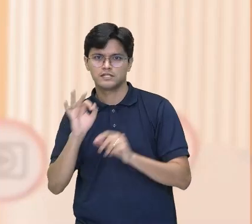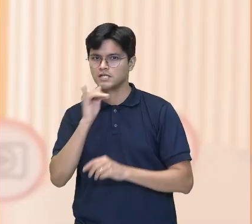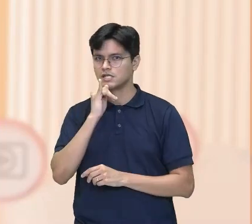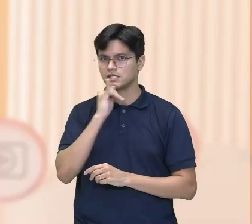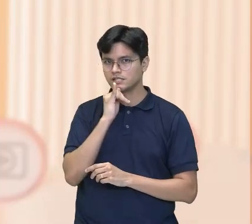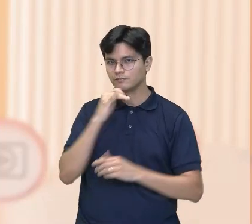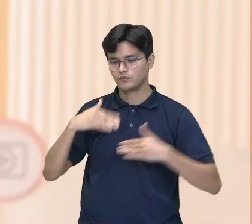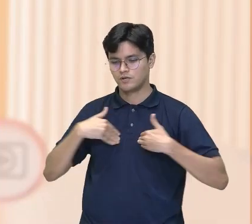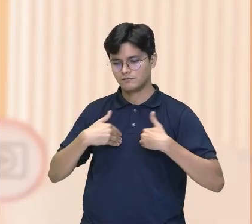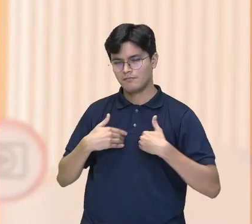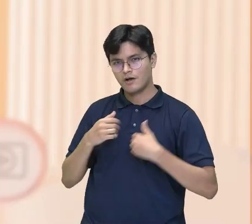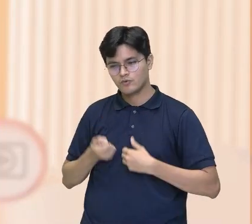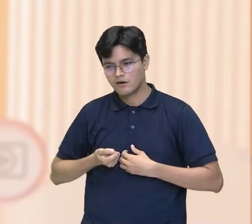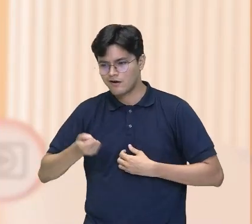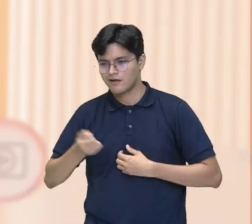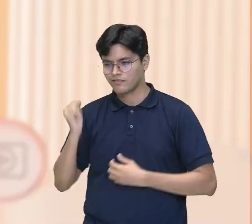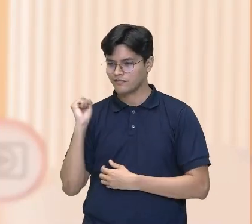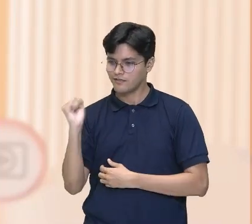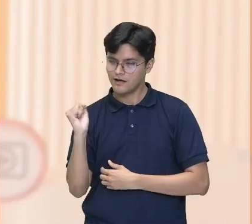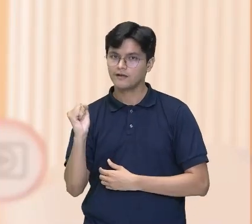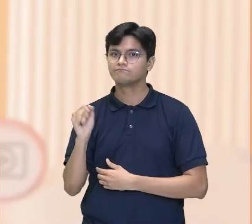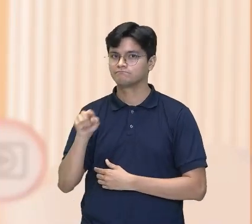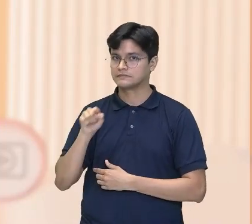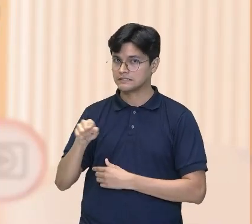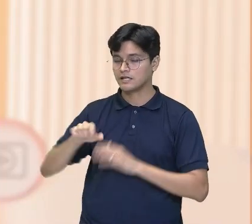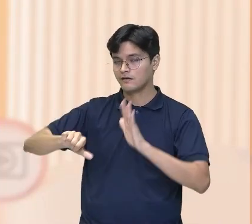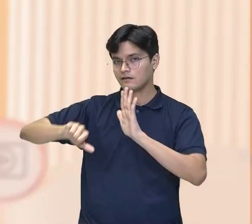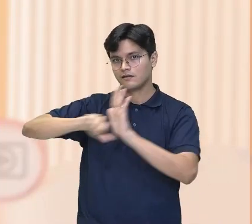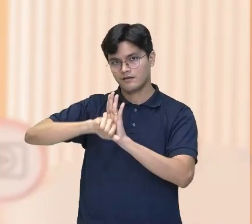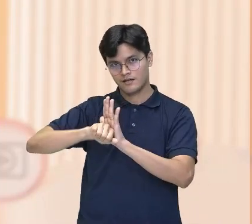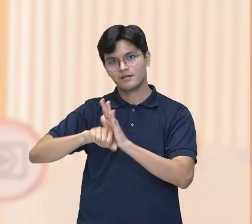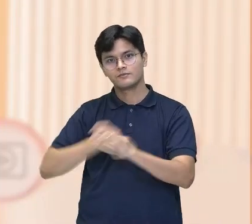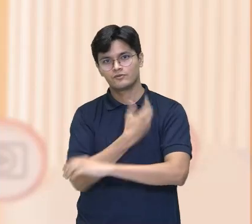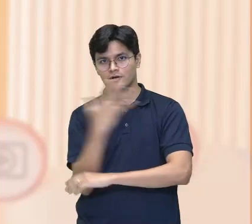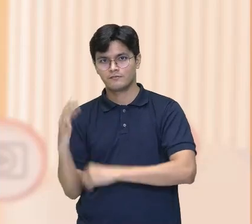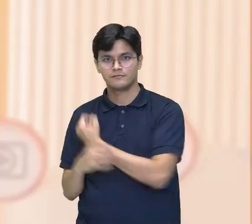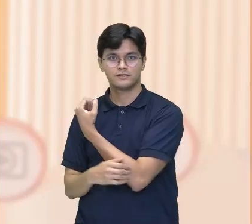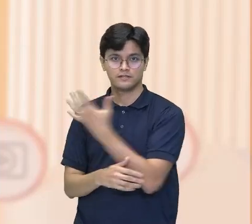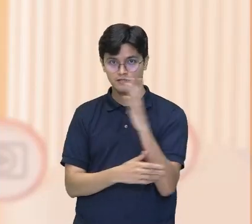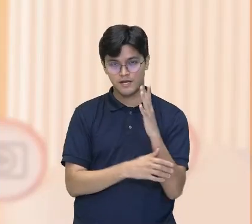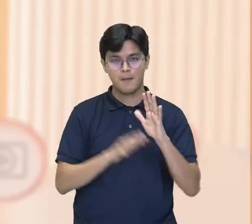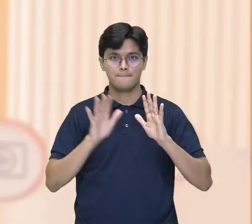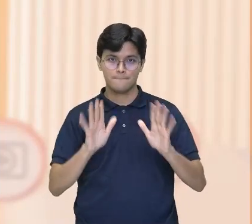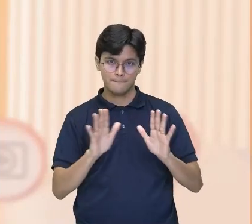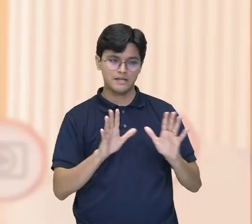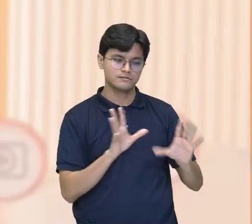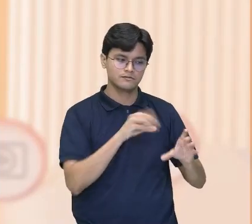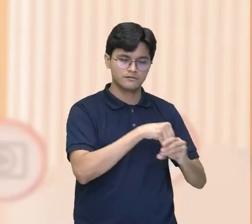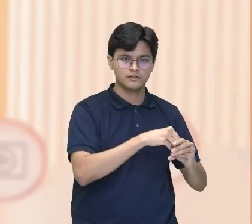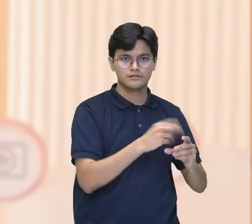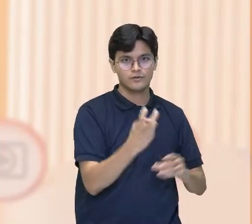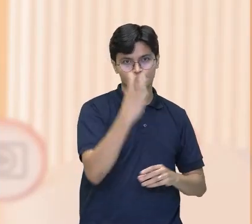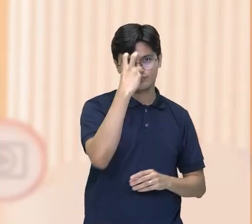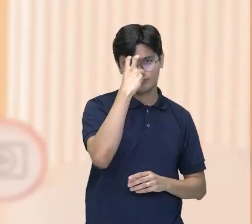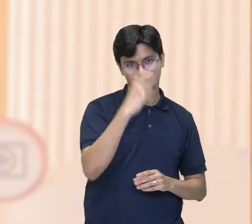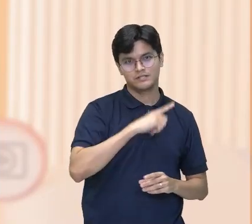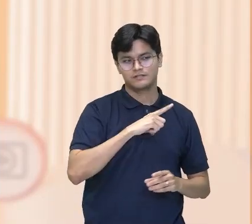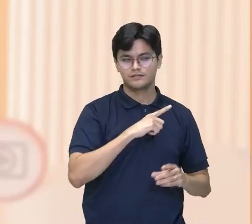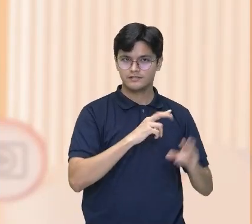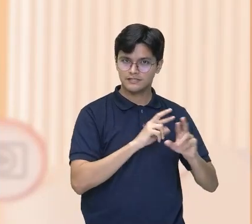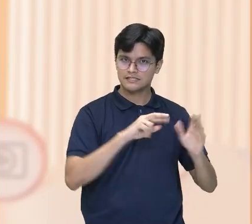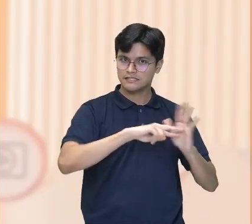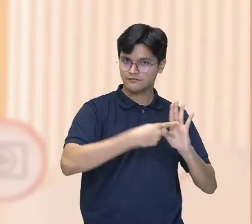é crime, né? Ambiental, mas dentro da cultura, nesse aspecto da arte, tem esse sentido aí. Outra coisa também